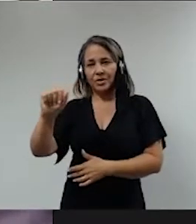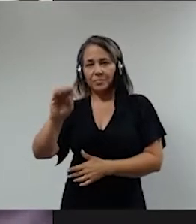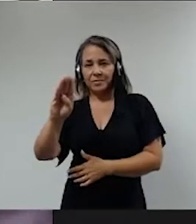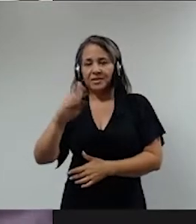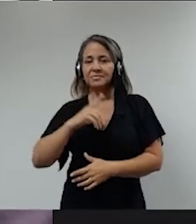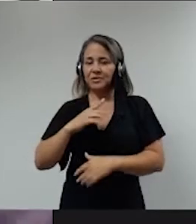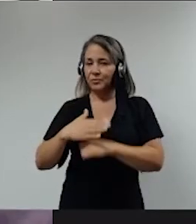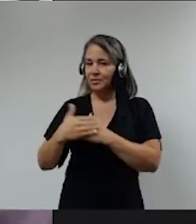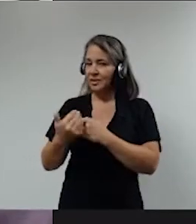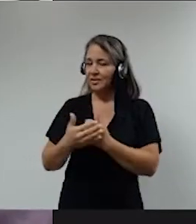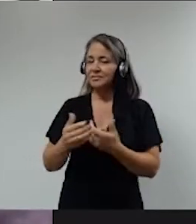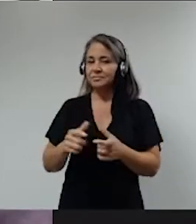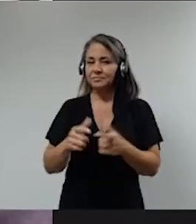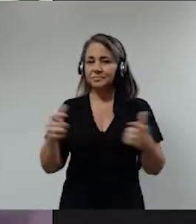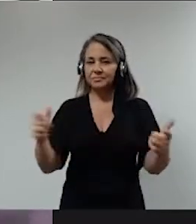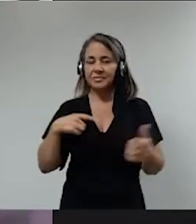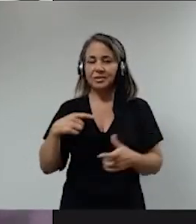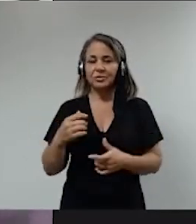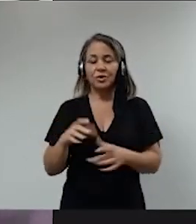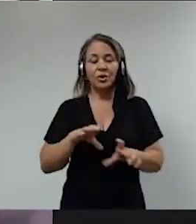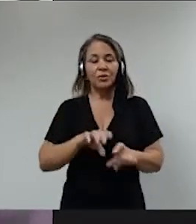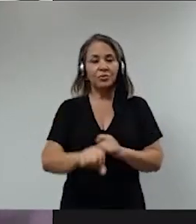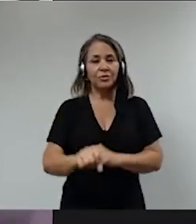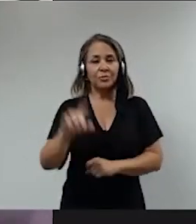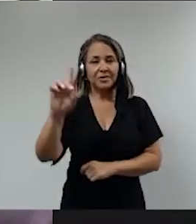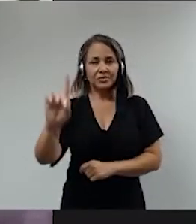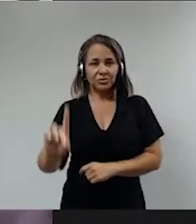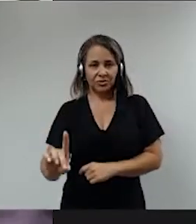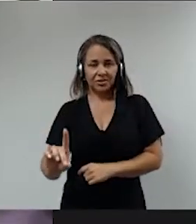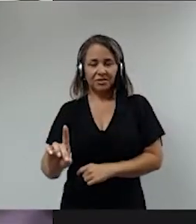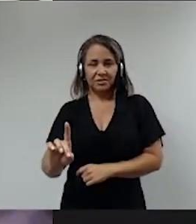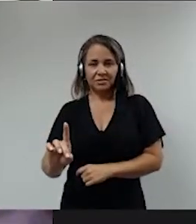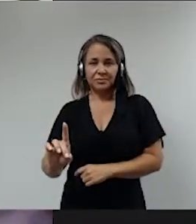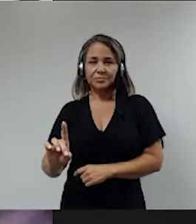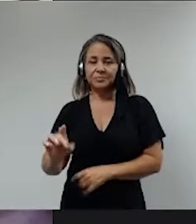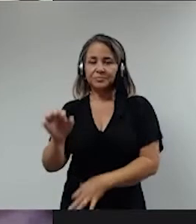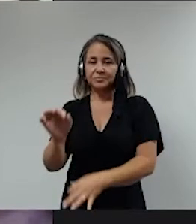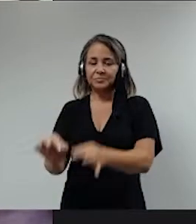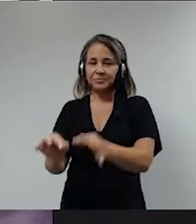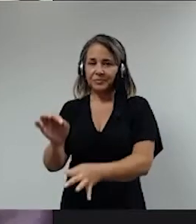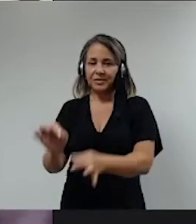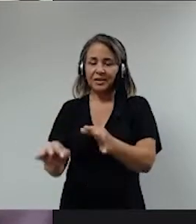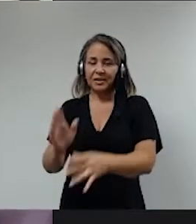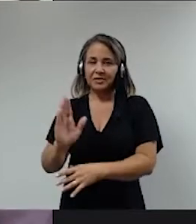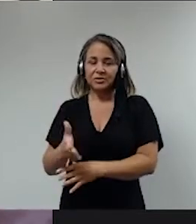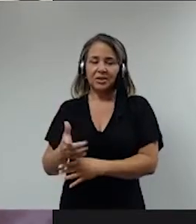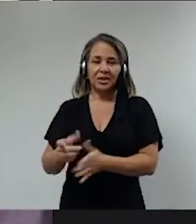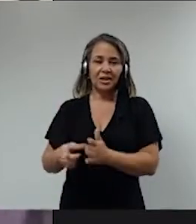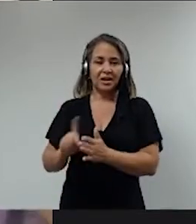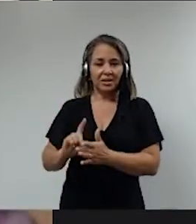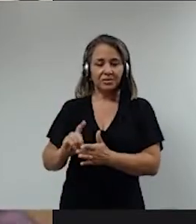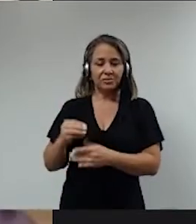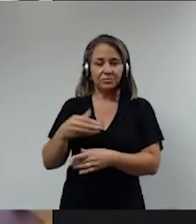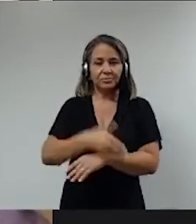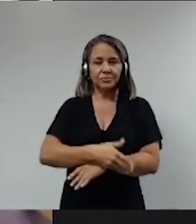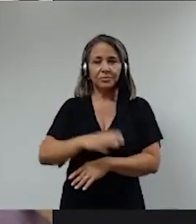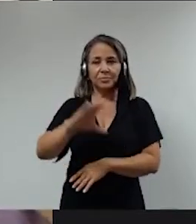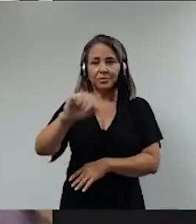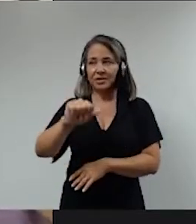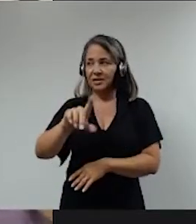grande. Sou formado em Direito, e advoguei durante um tempo antes de entrar no CAD,